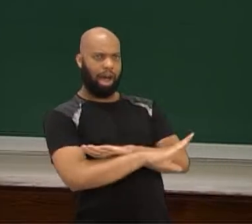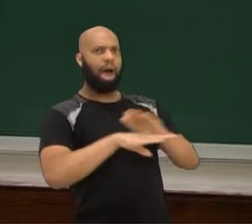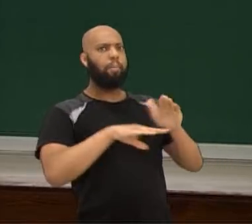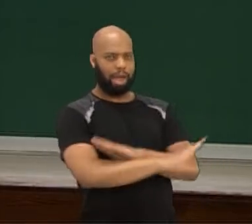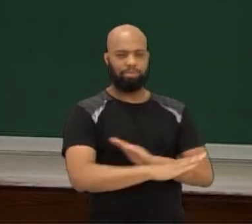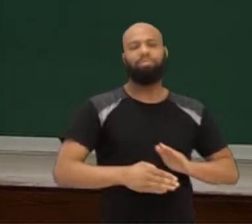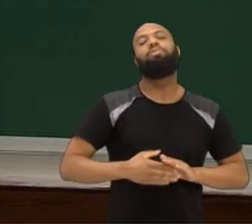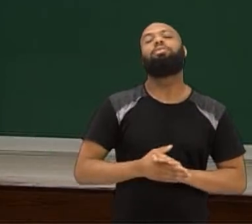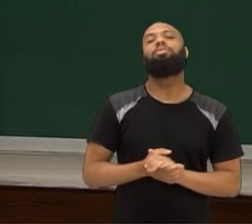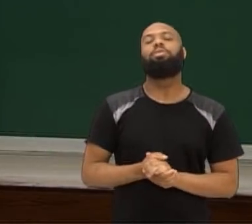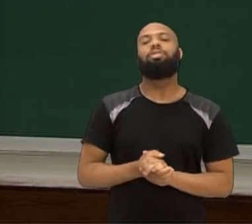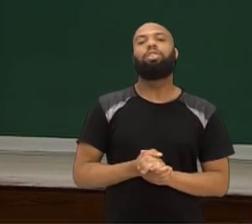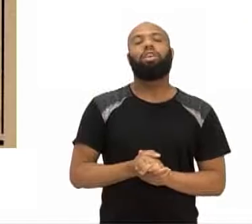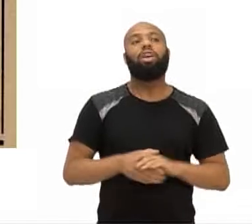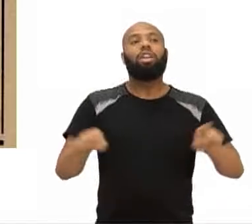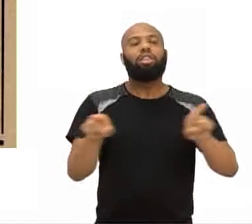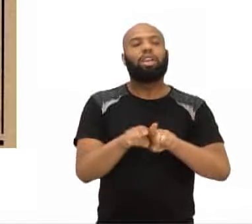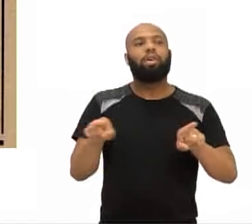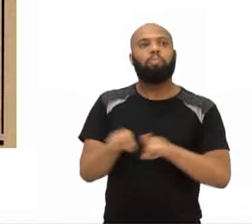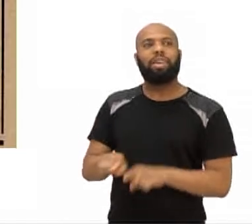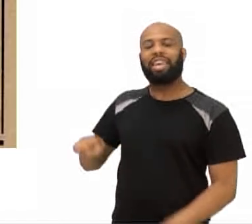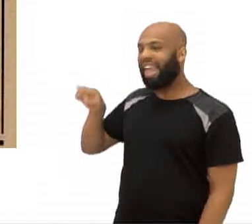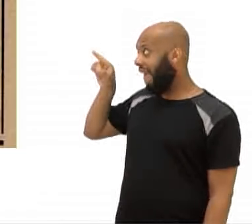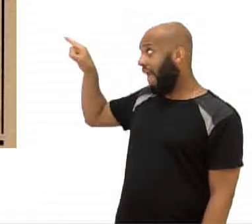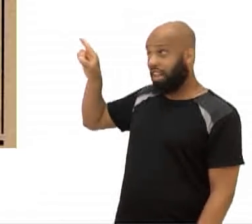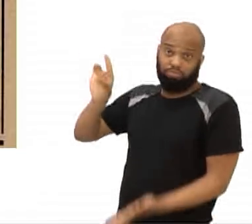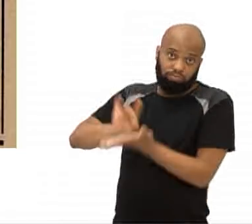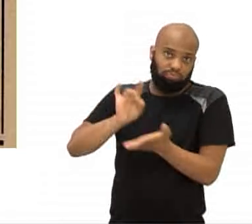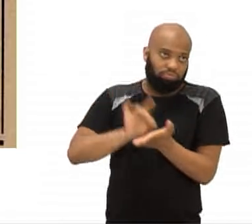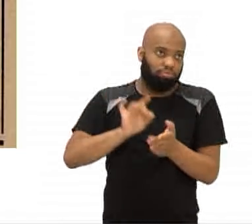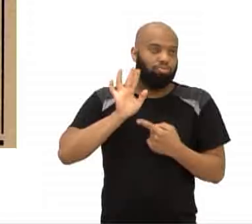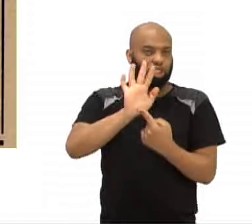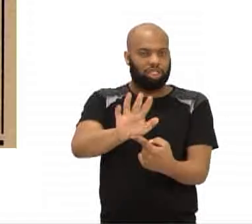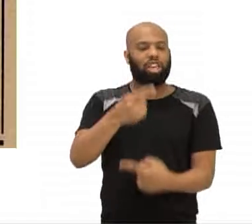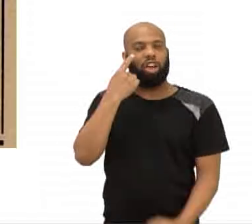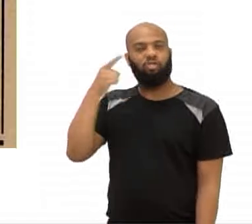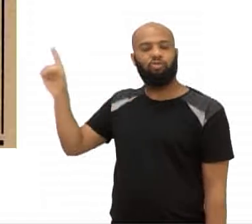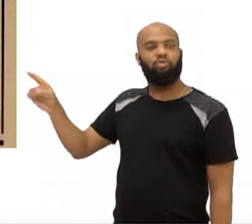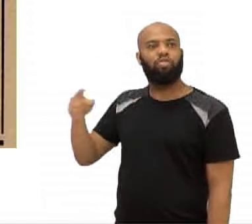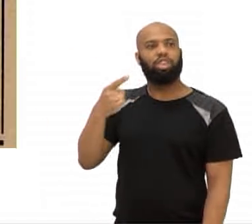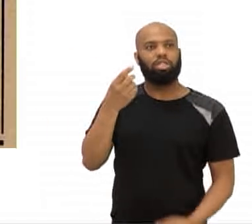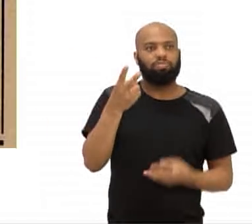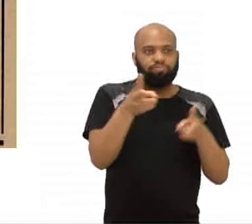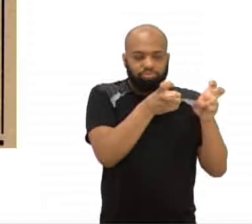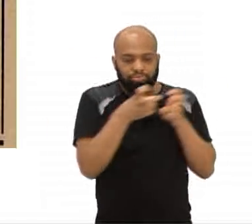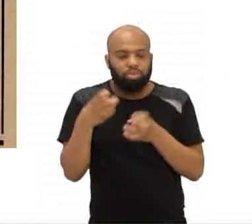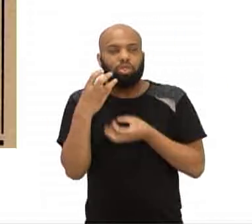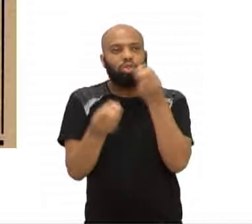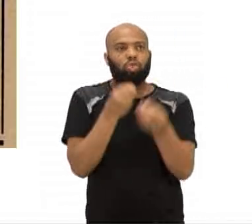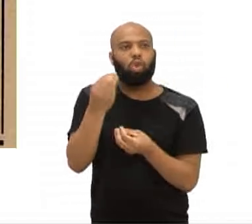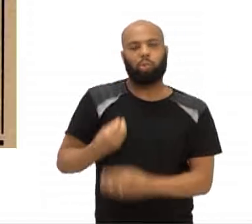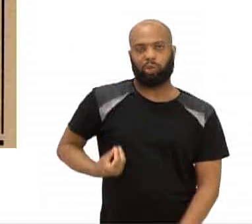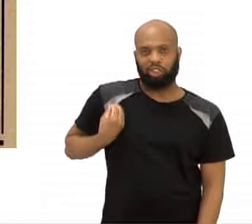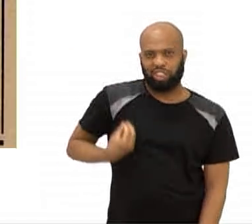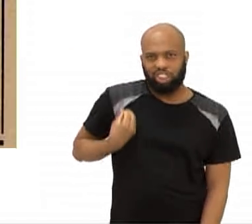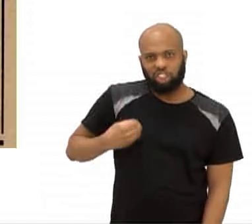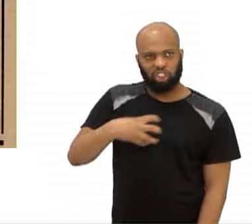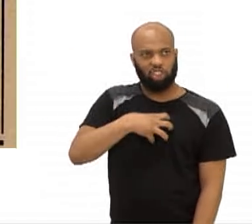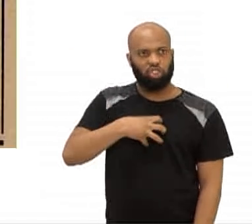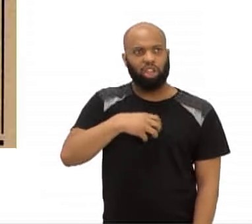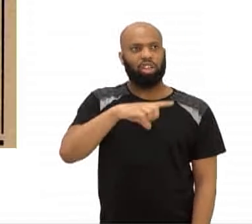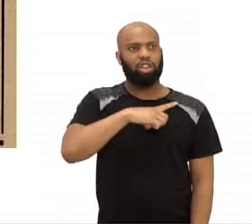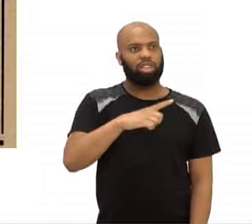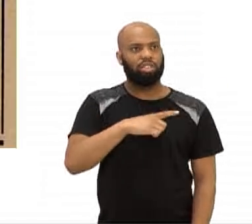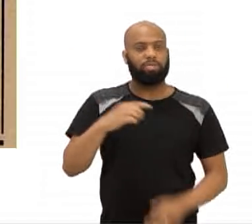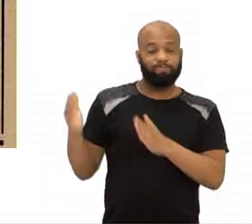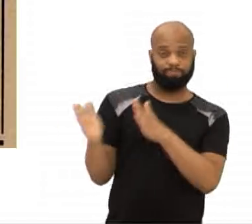grande. O panfleto é este aqui. Trouxe só para vocês observarem como que ele está distribuído. Então,